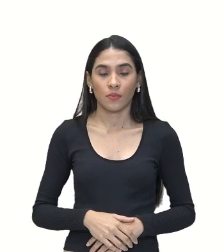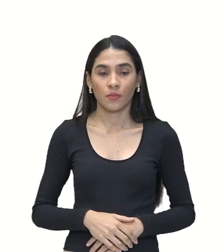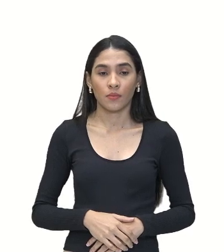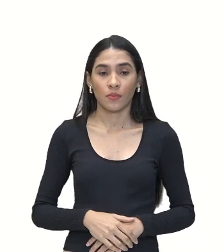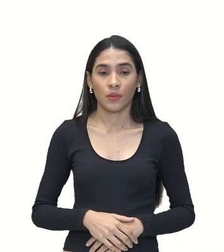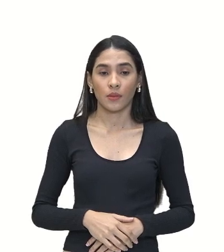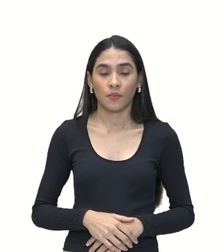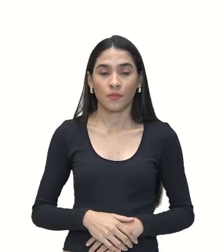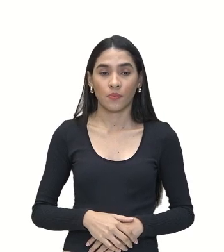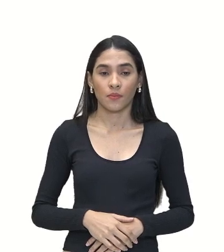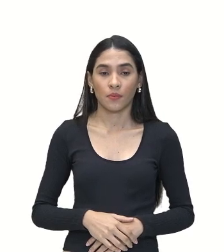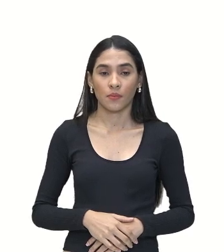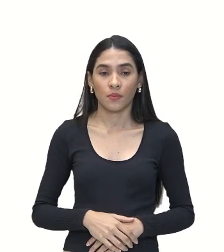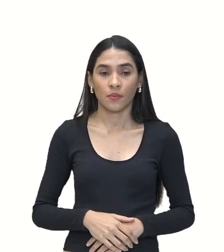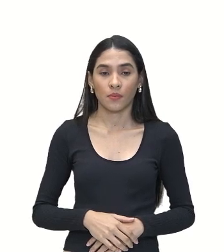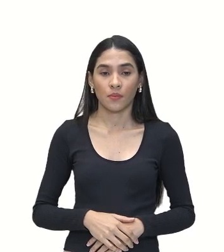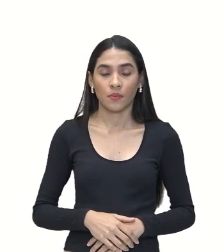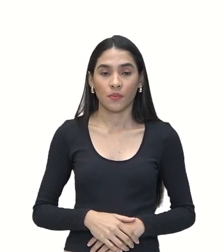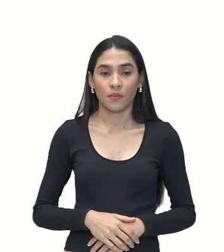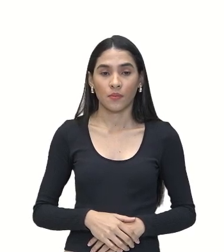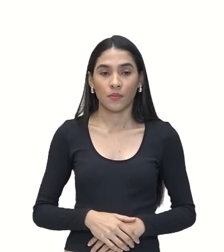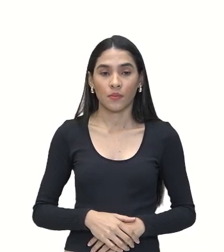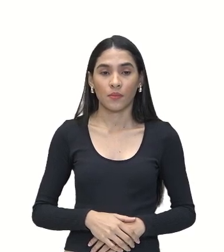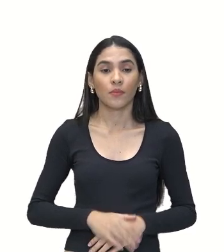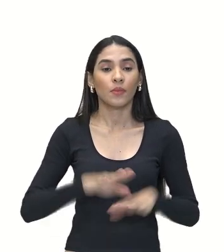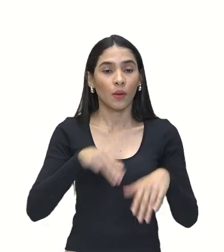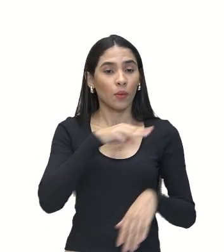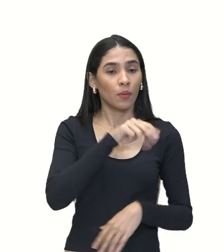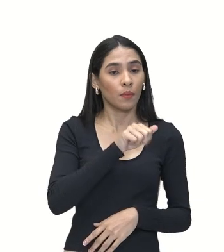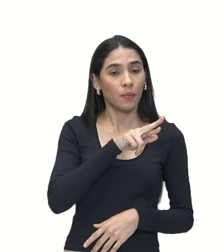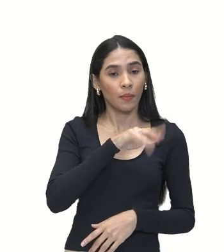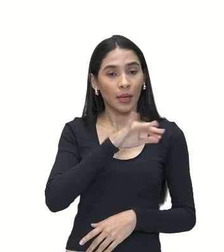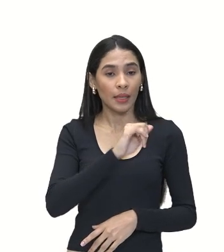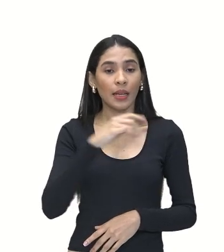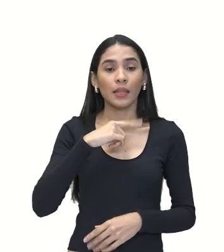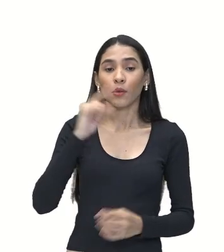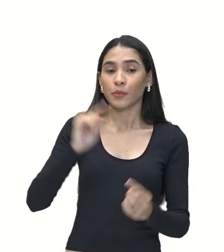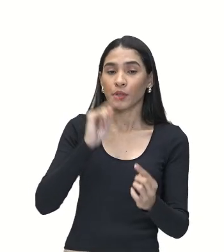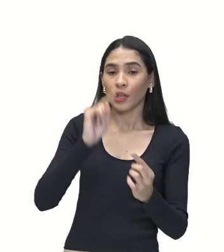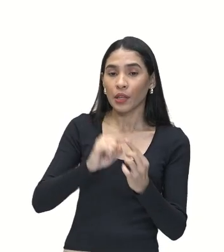cargo de gerente.